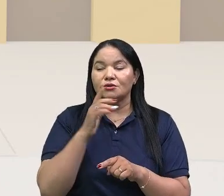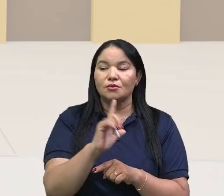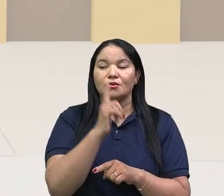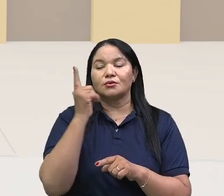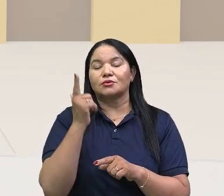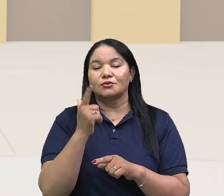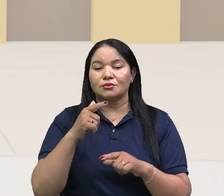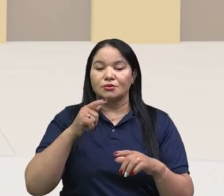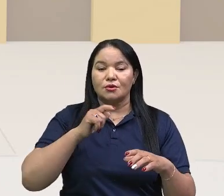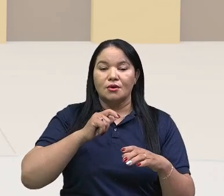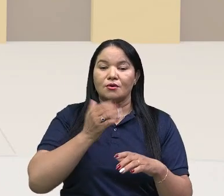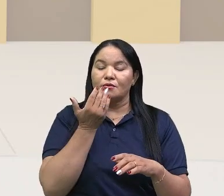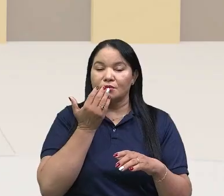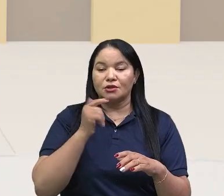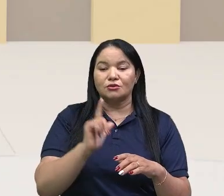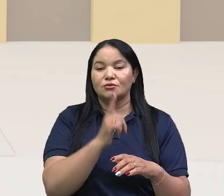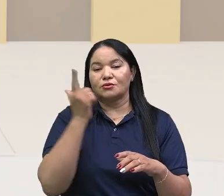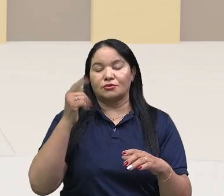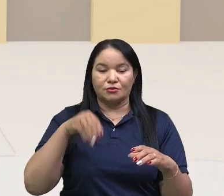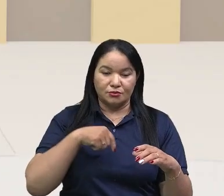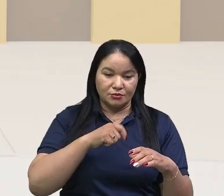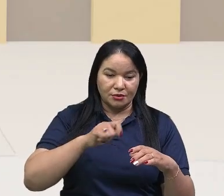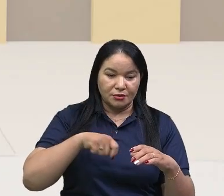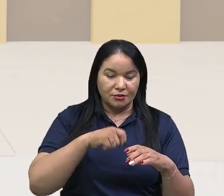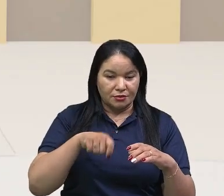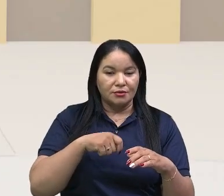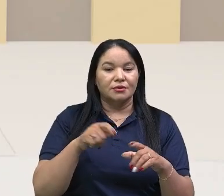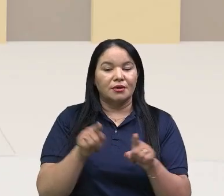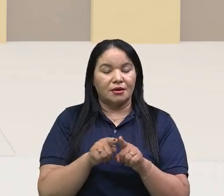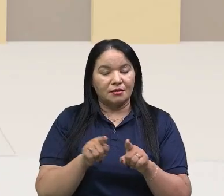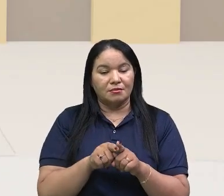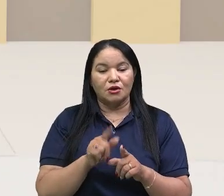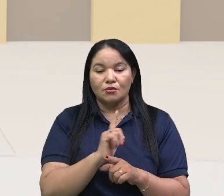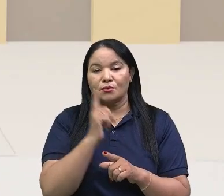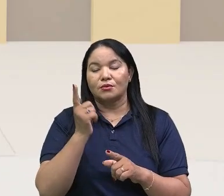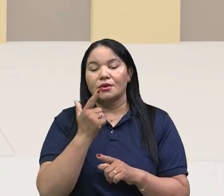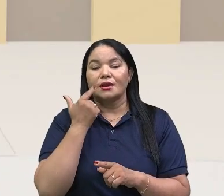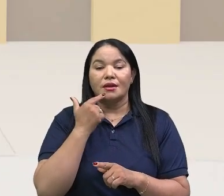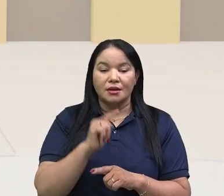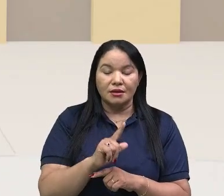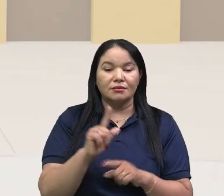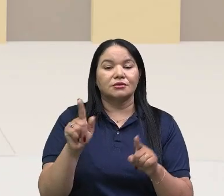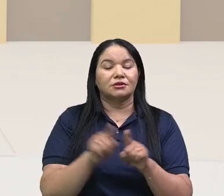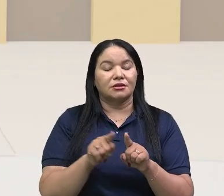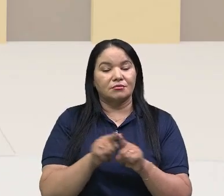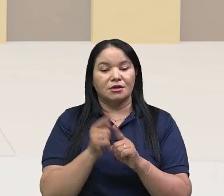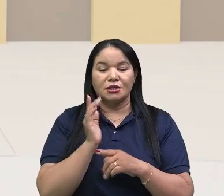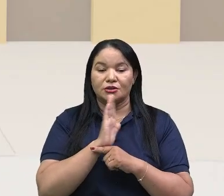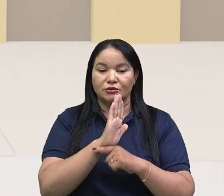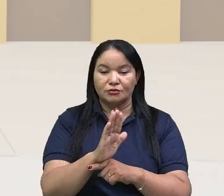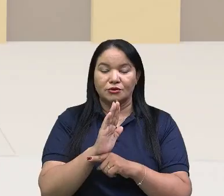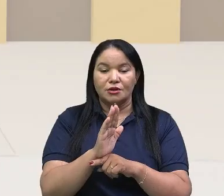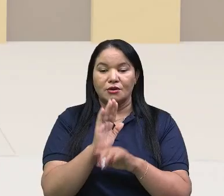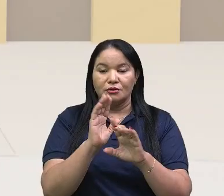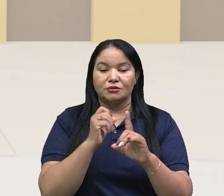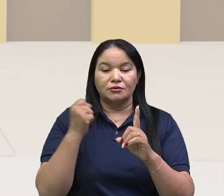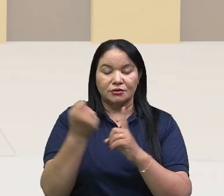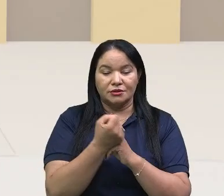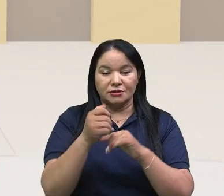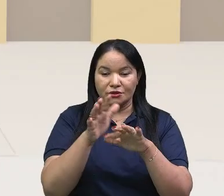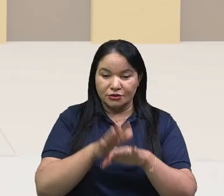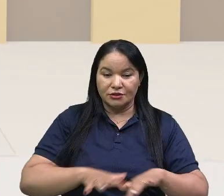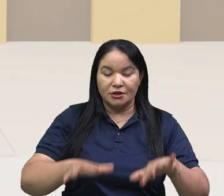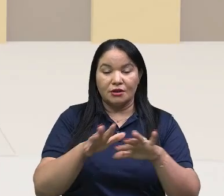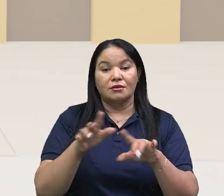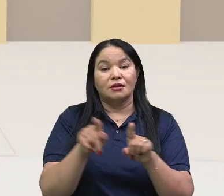lugares, a parte das artes, os idiomas que podem acabar aí também ajudando a sociedade de um modo geral, mas também